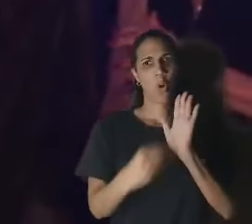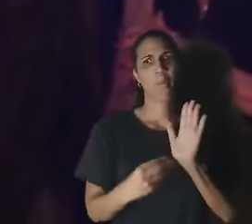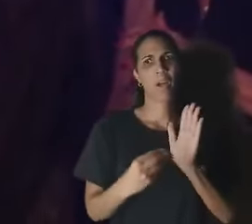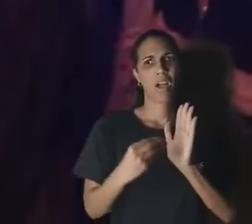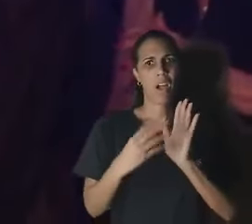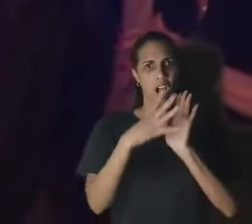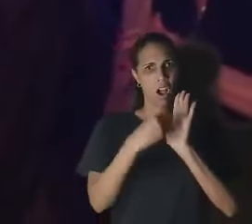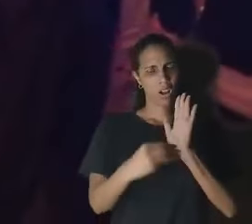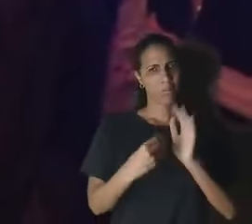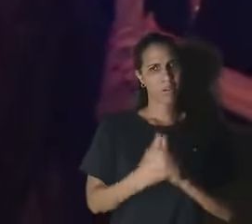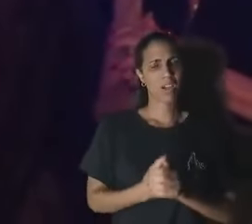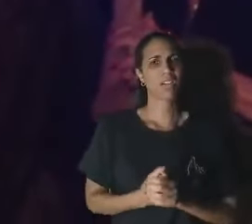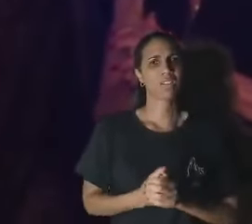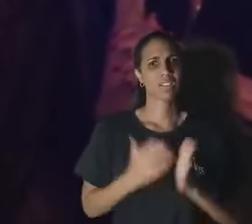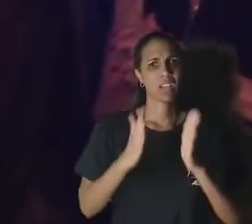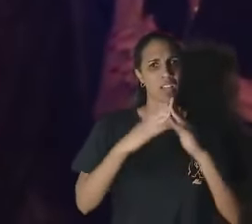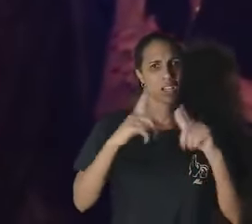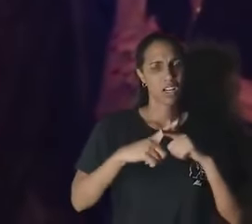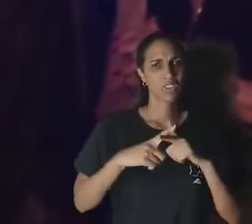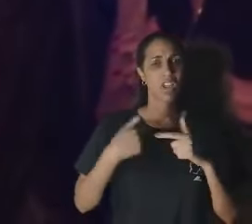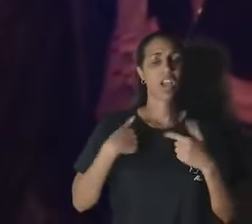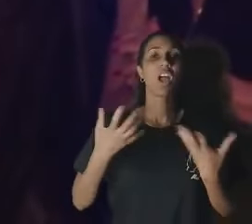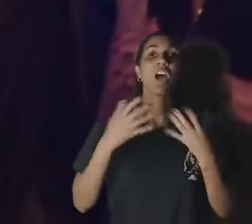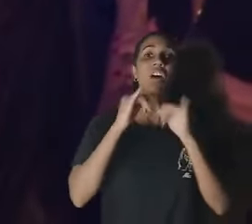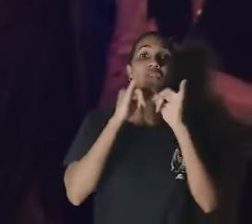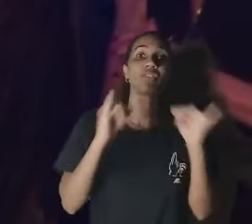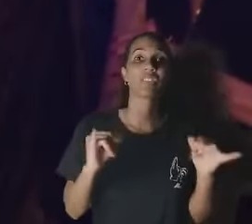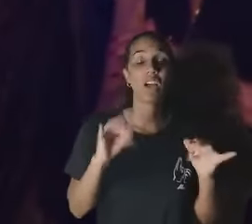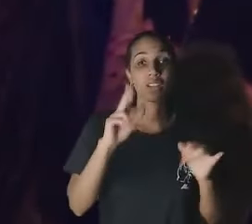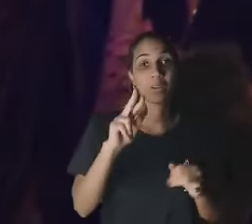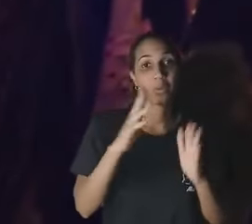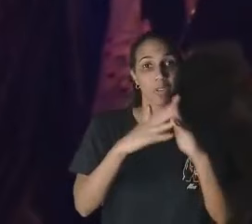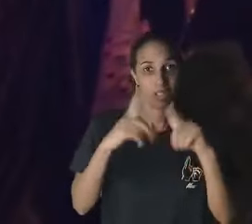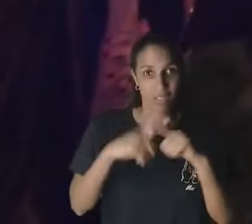E como é que eu ia dizer para os irmãos da igreja, hein?